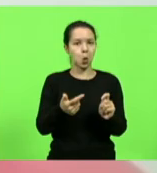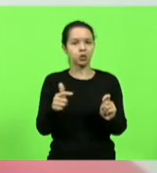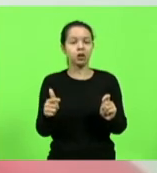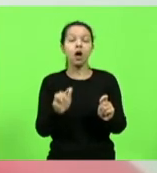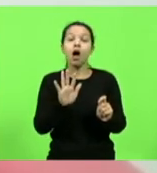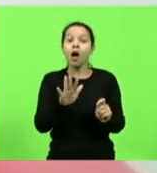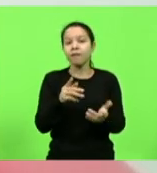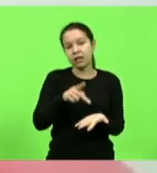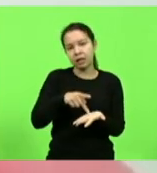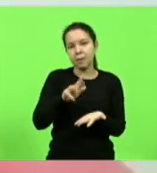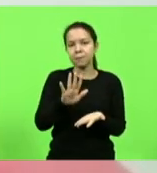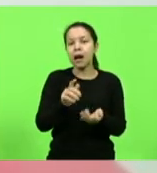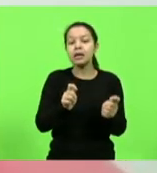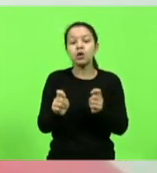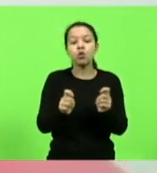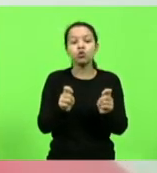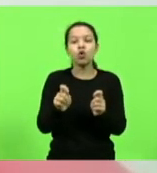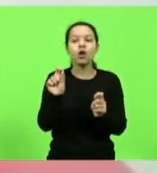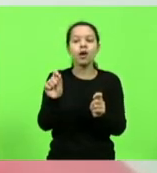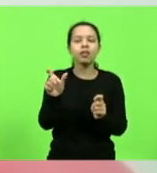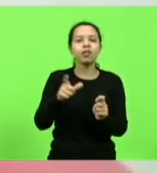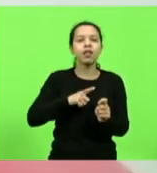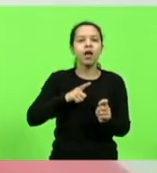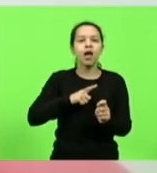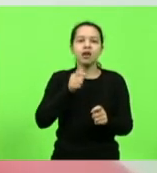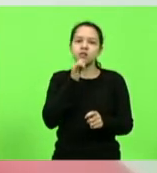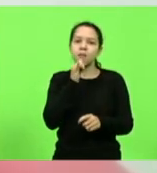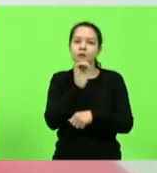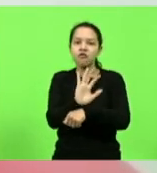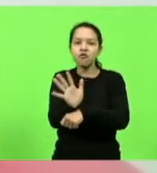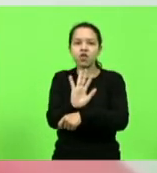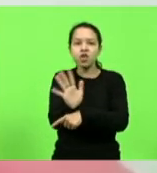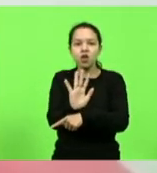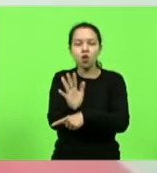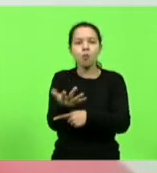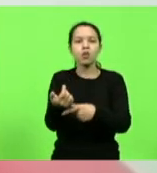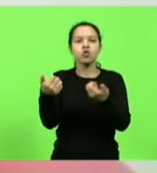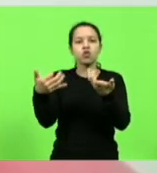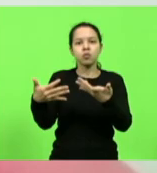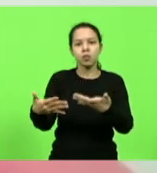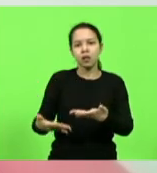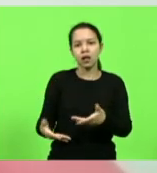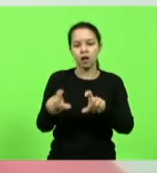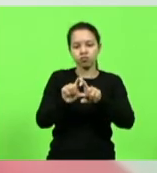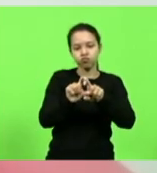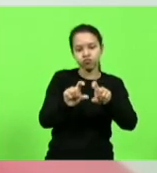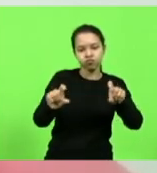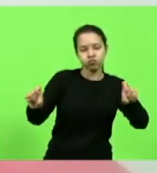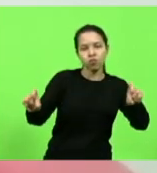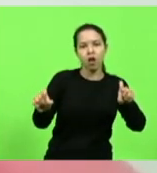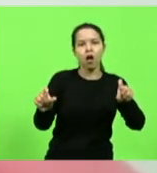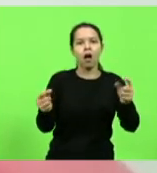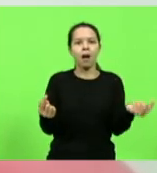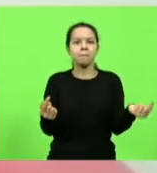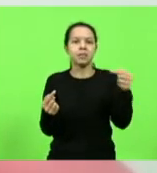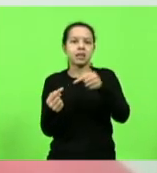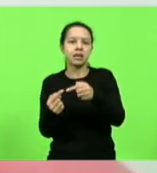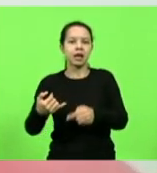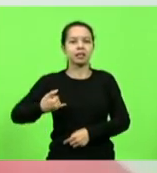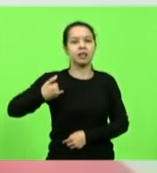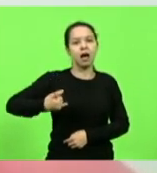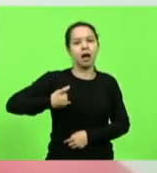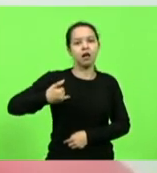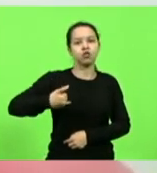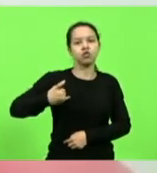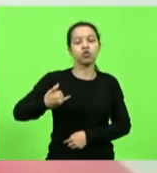tem controle, por exemplo, sobre os filmes que também trazem as tarjas indicativas com relação à idade?